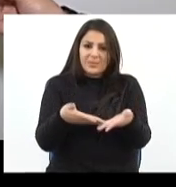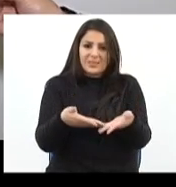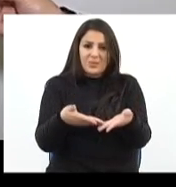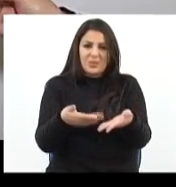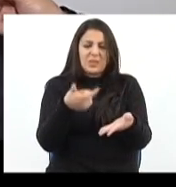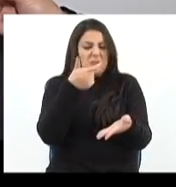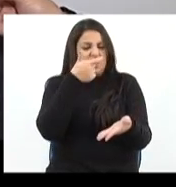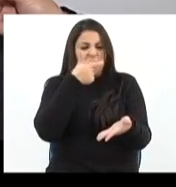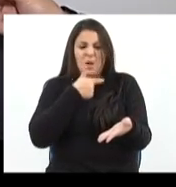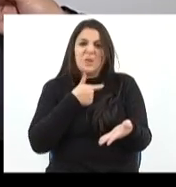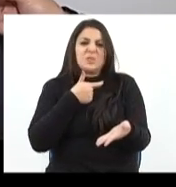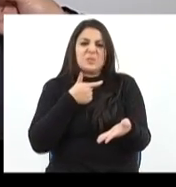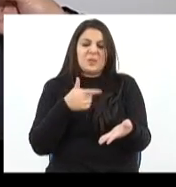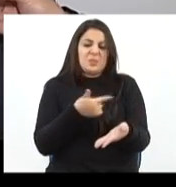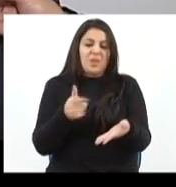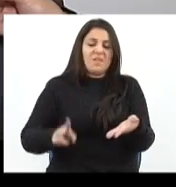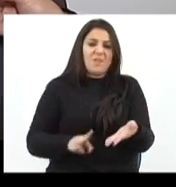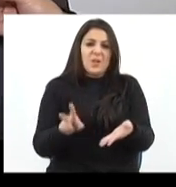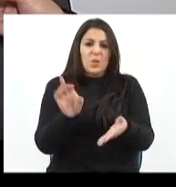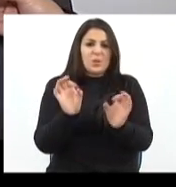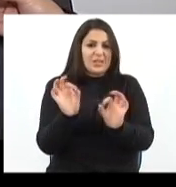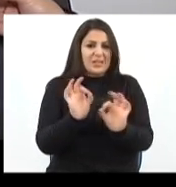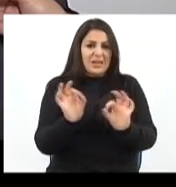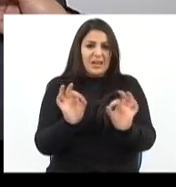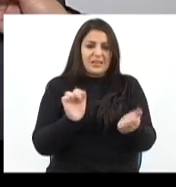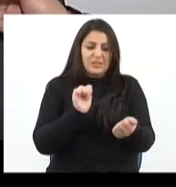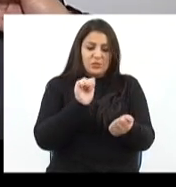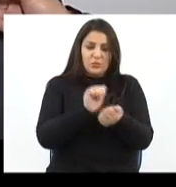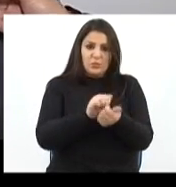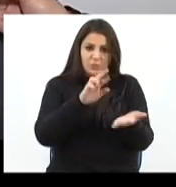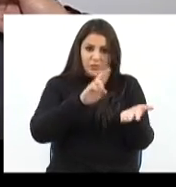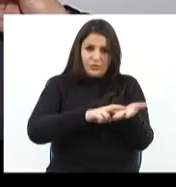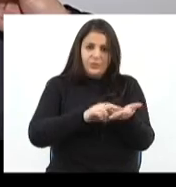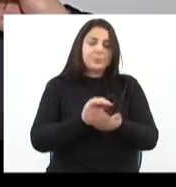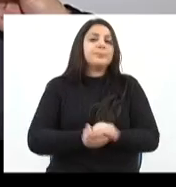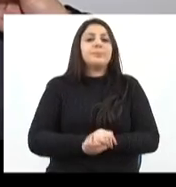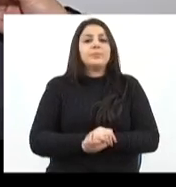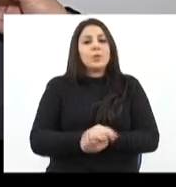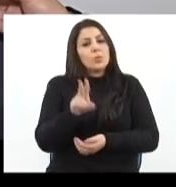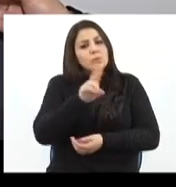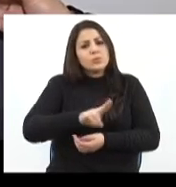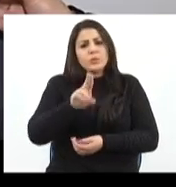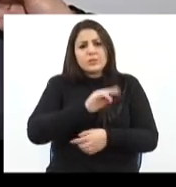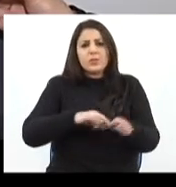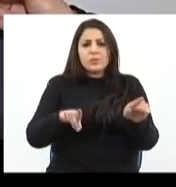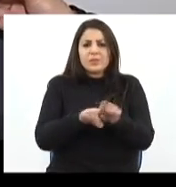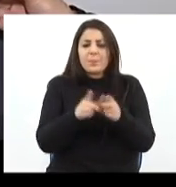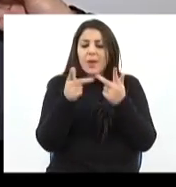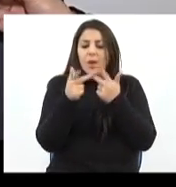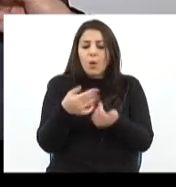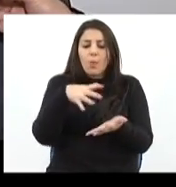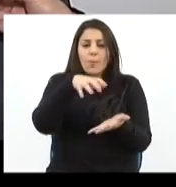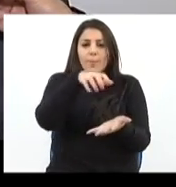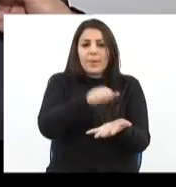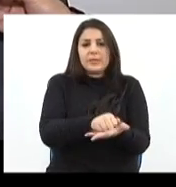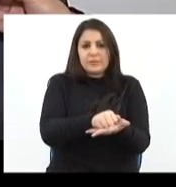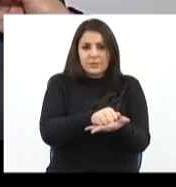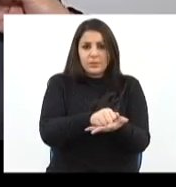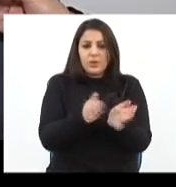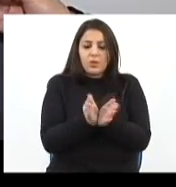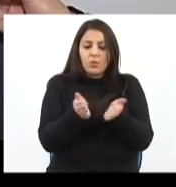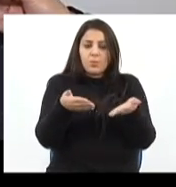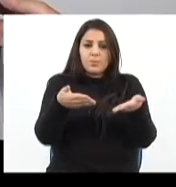tem validade junto ao cartório, utilizando, inclusive, a mesma matrícula da comissão